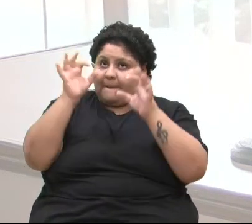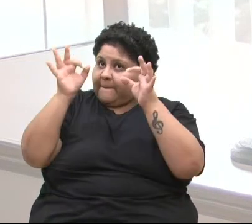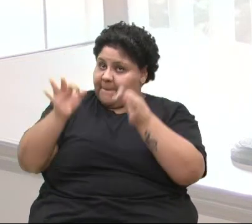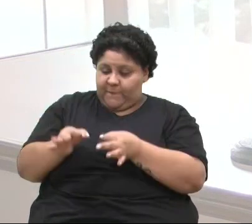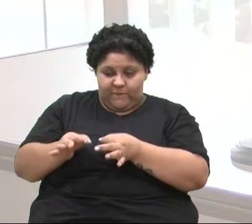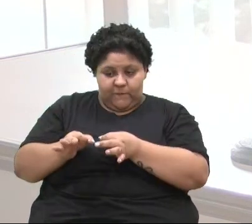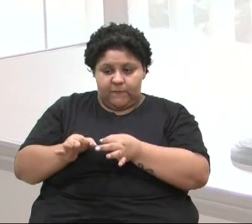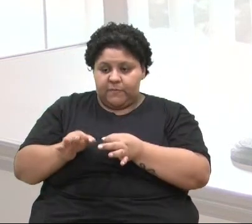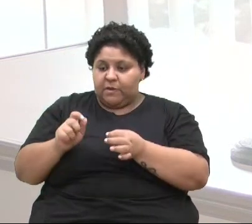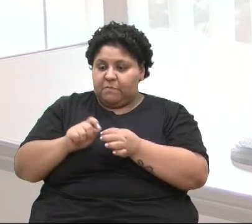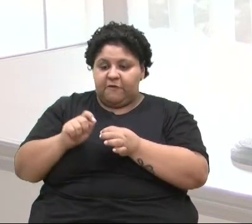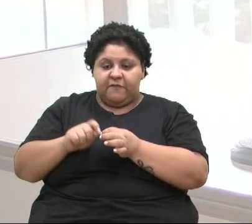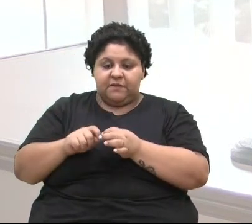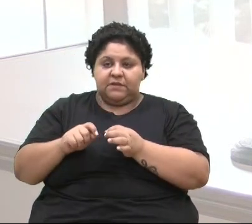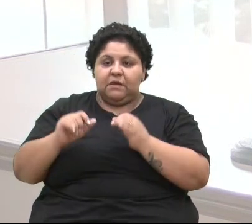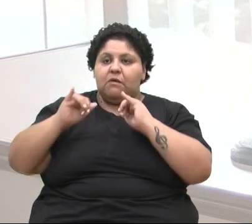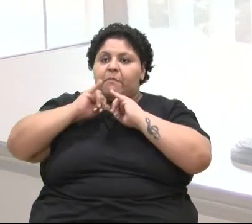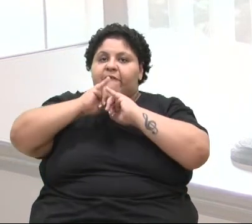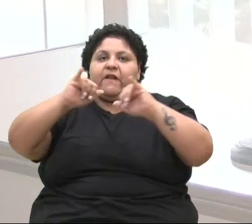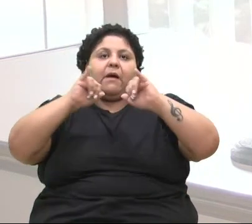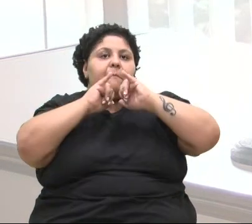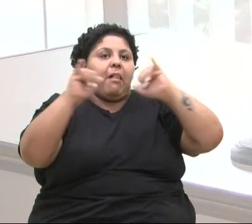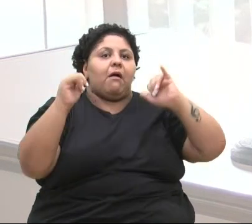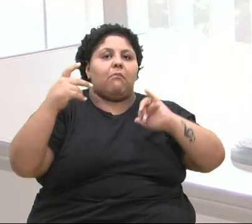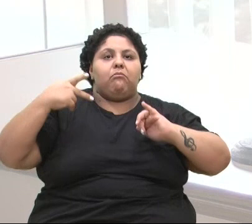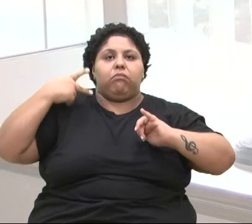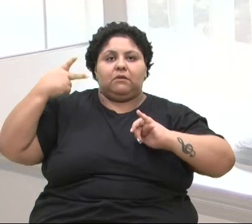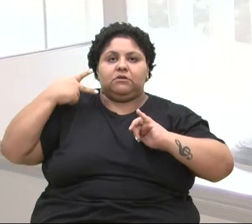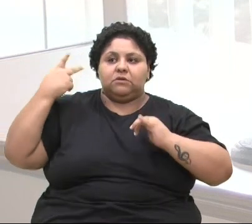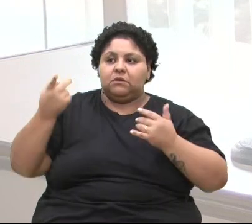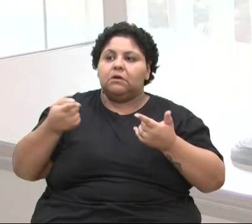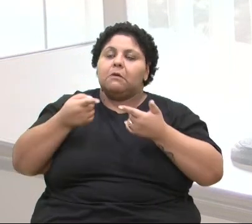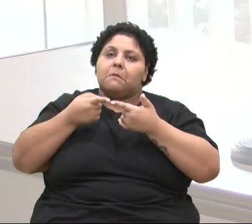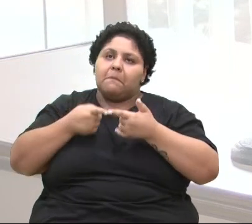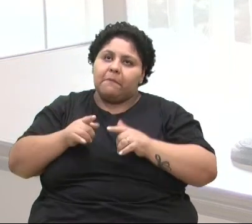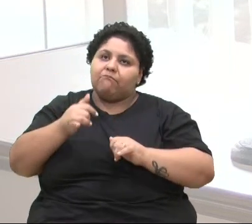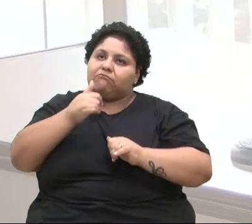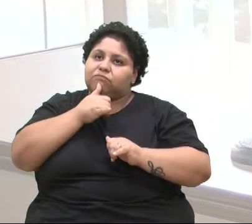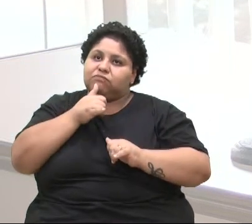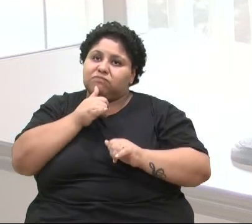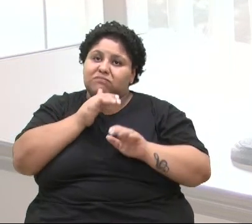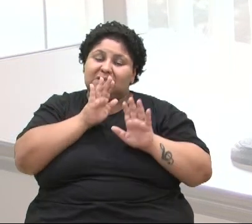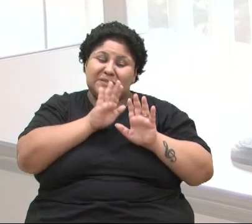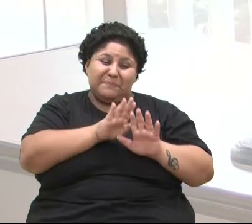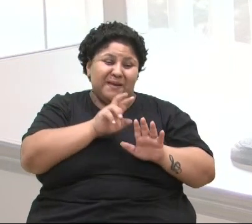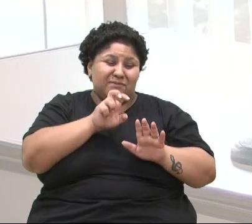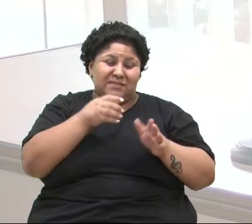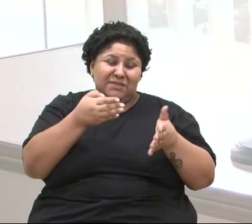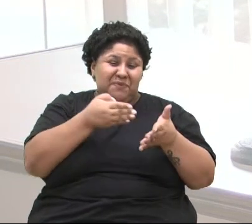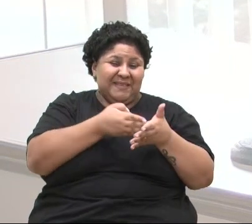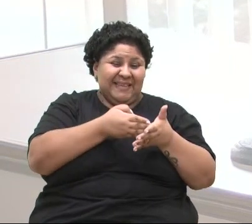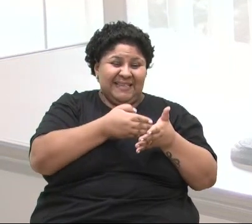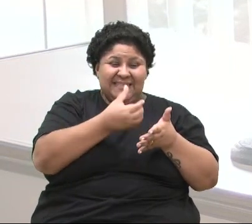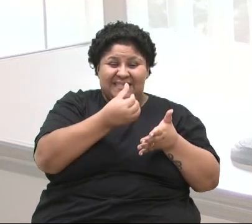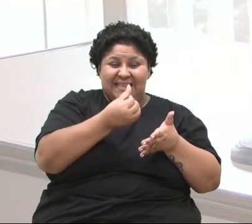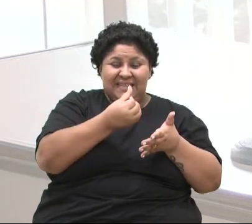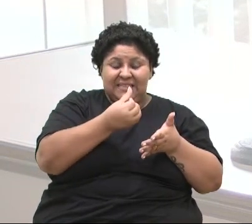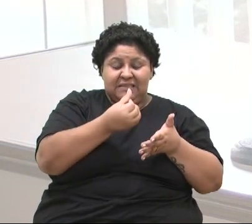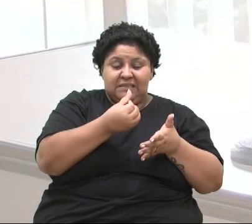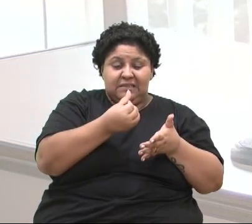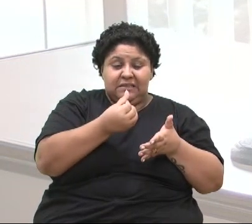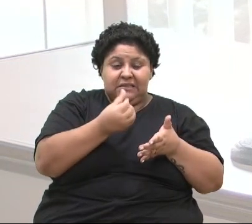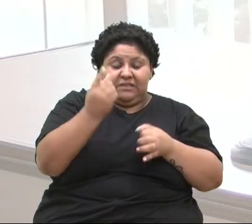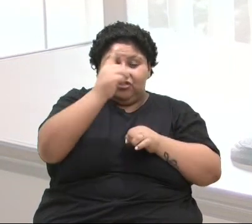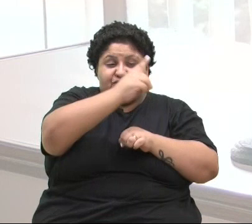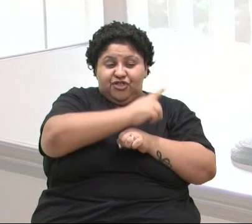ali para fazer politicagem, mas, infelizmente, as pessoas ficam lá 5, 6 dias porque não tem leito na cidade de Caxias. E